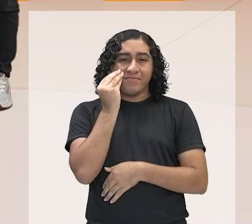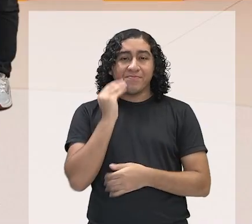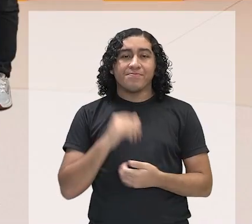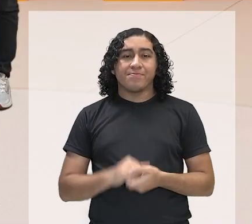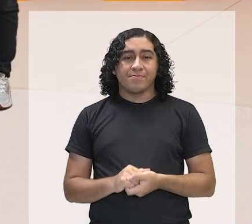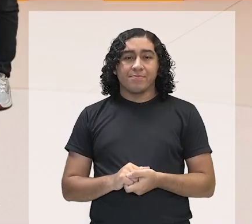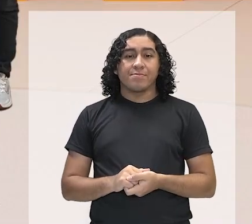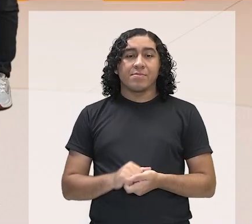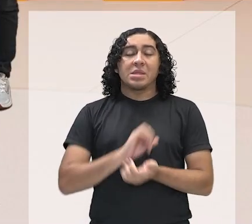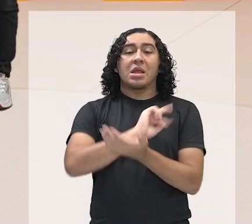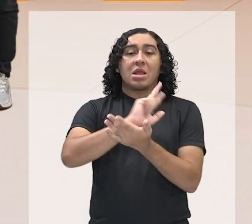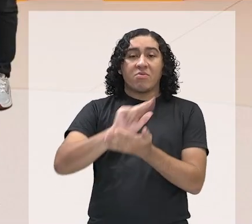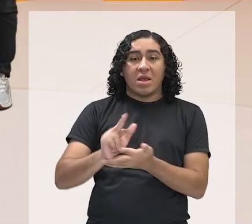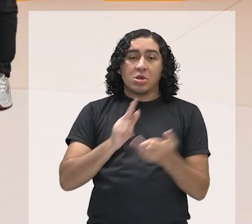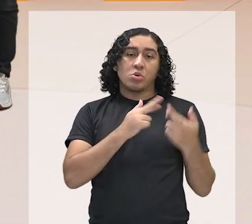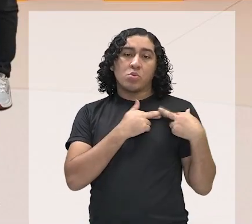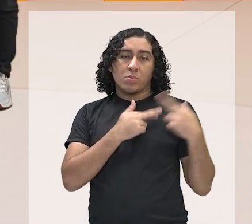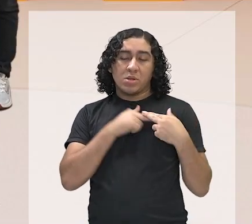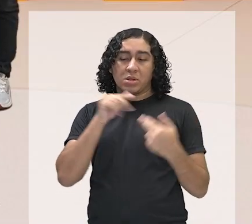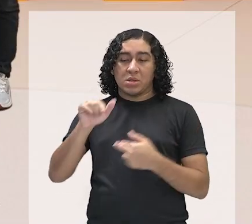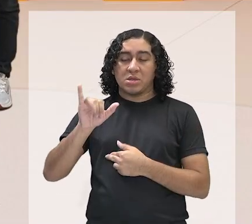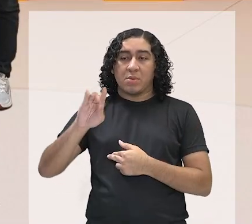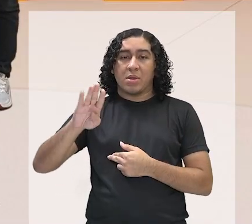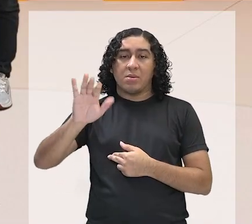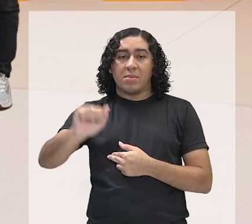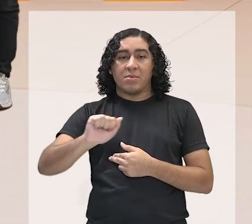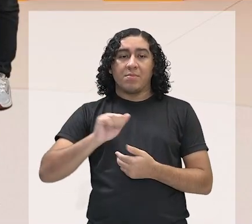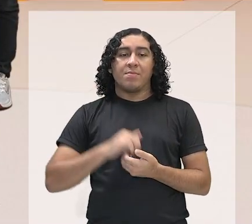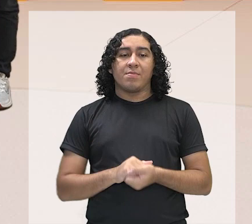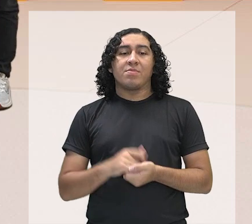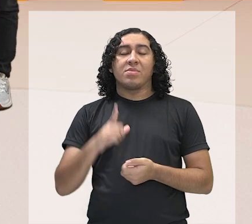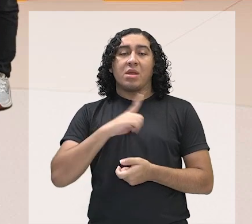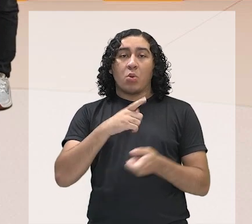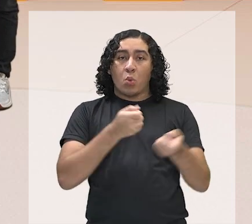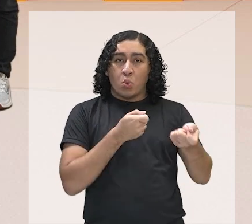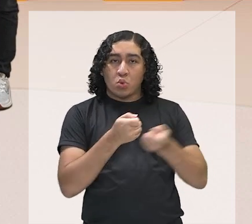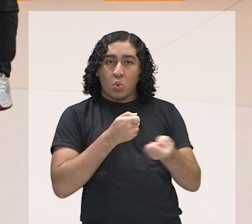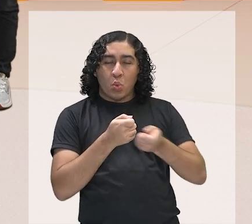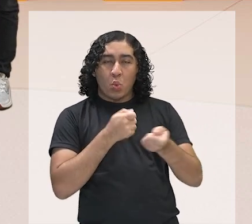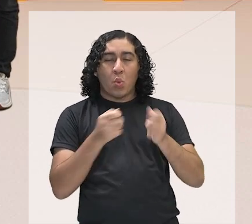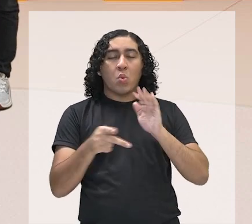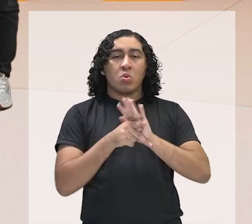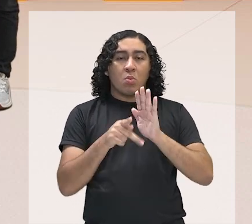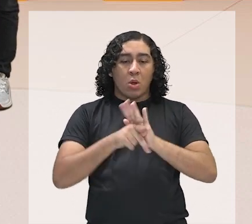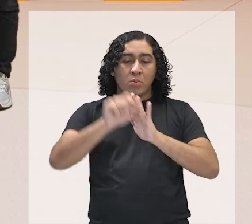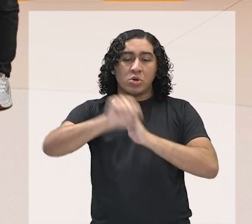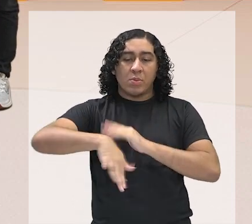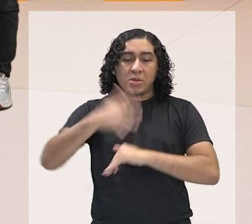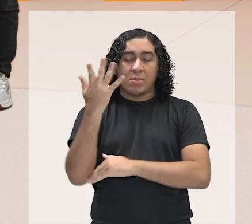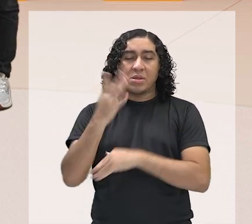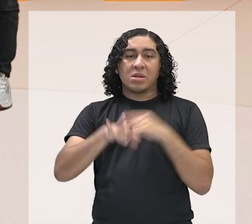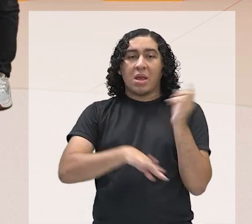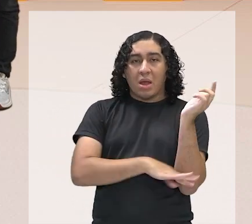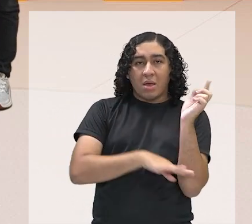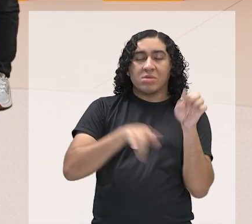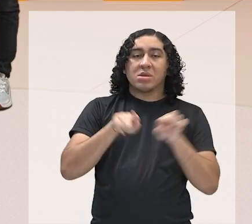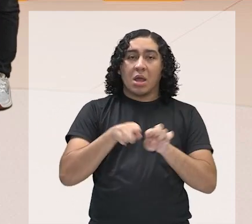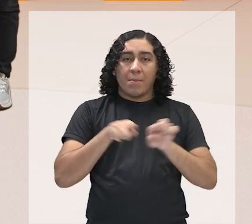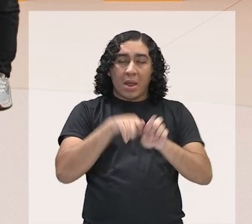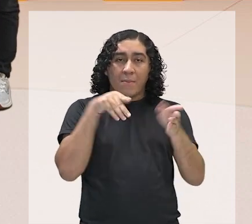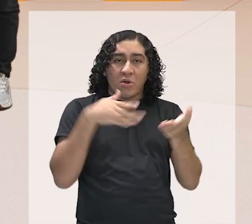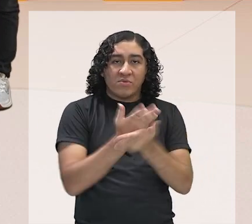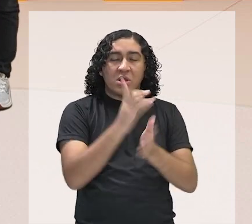as principais atribuições do IBAMA, como eu já disse, estão o poder de polícia, padrões de qualidade ambiental, licenciamento